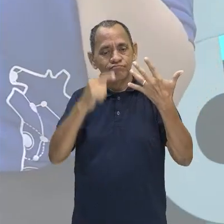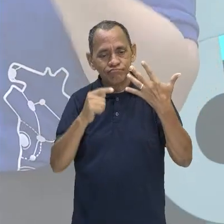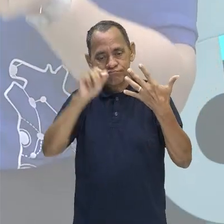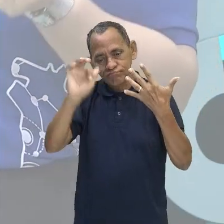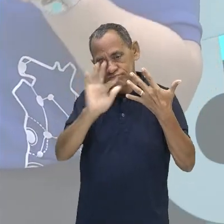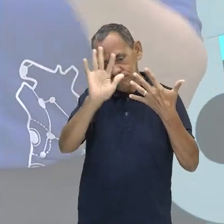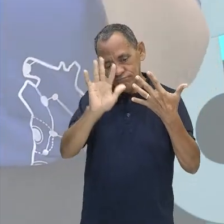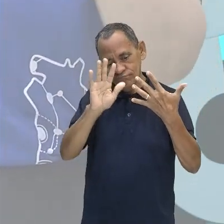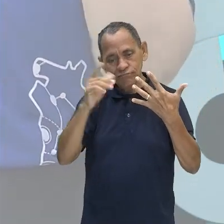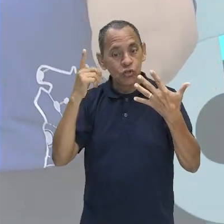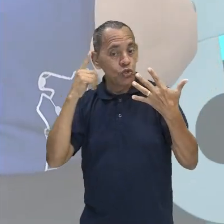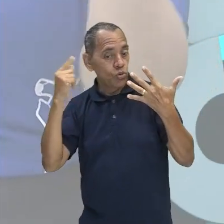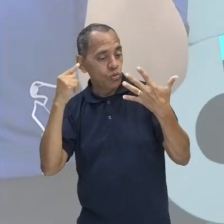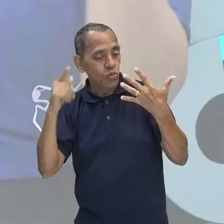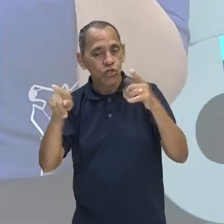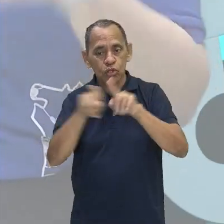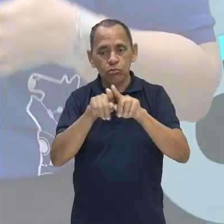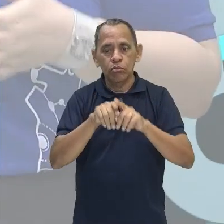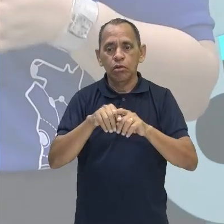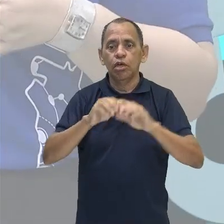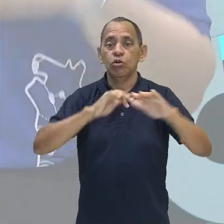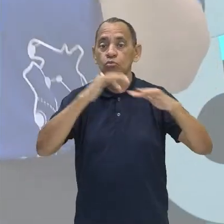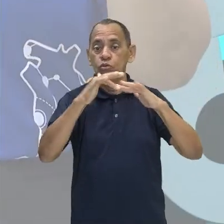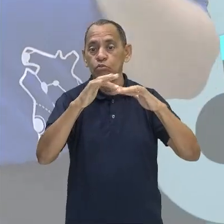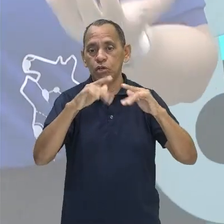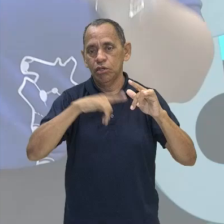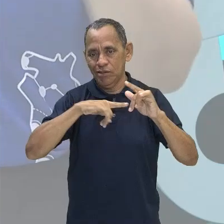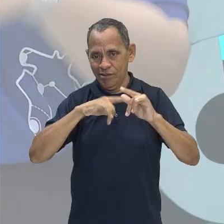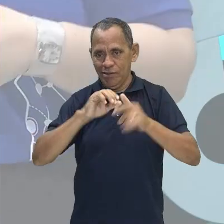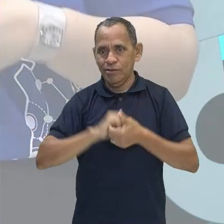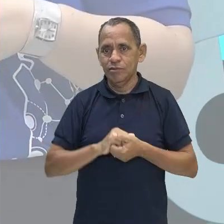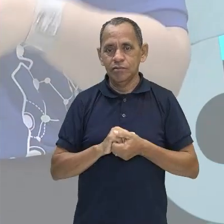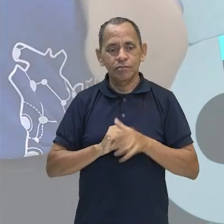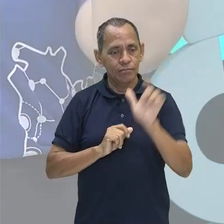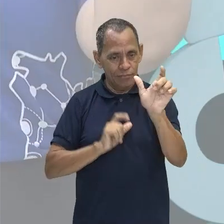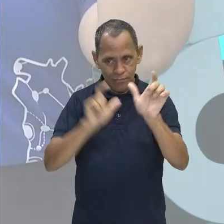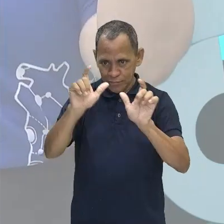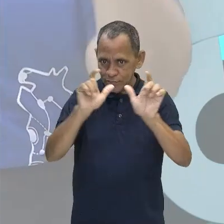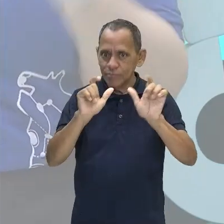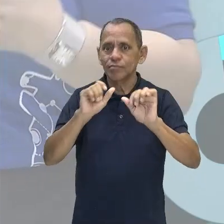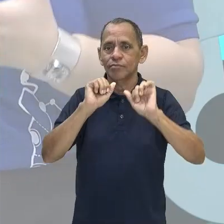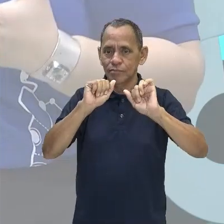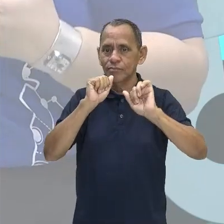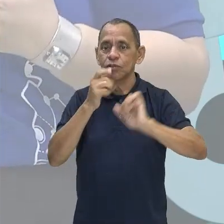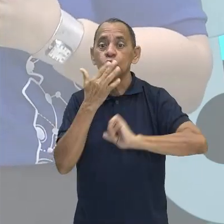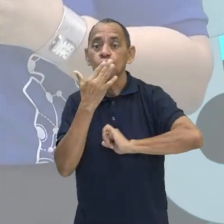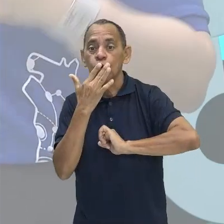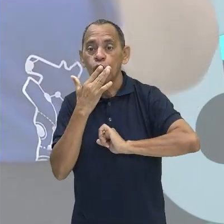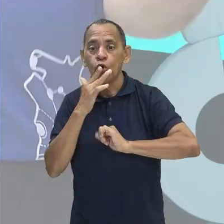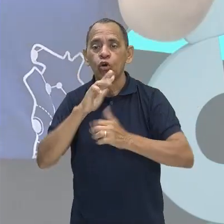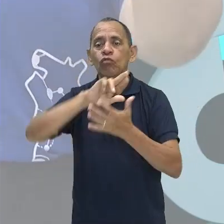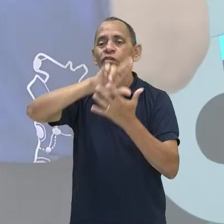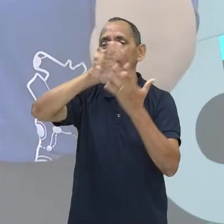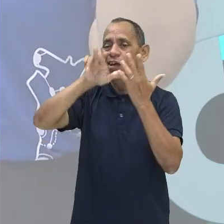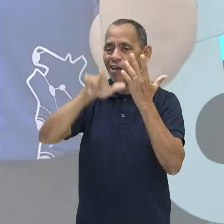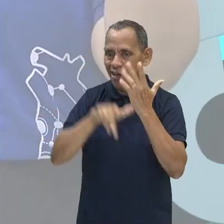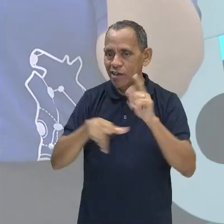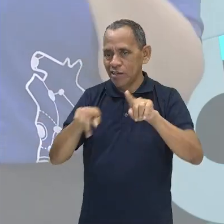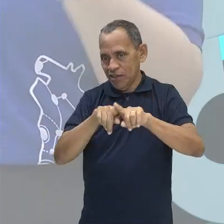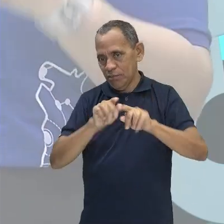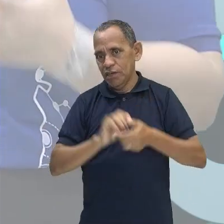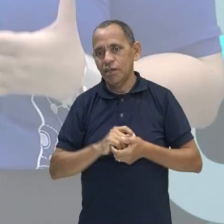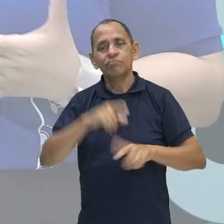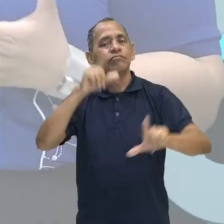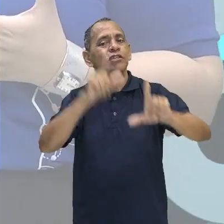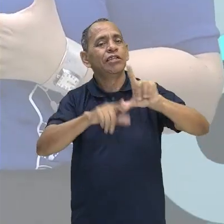imagens, sons, movimento, palavras, cores diferenciadas, letras